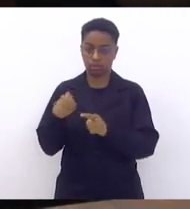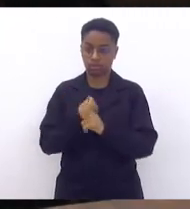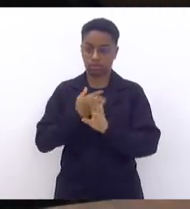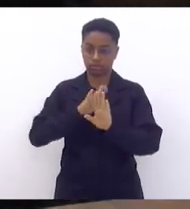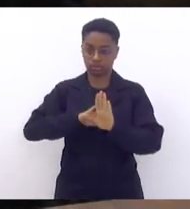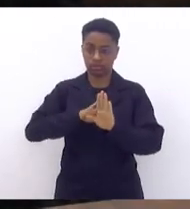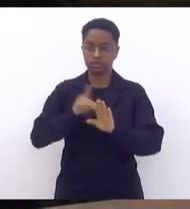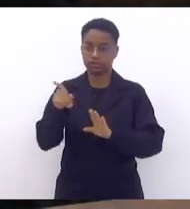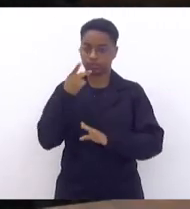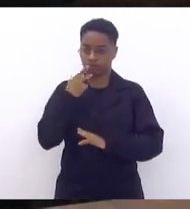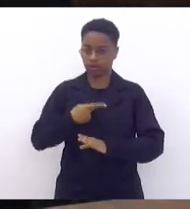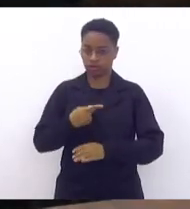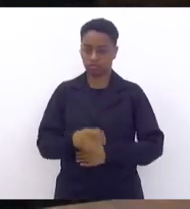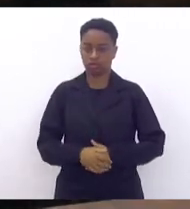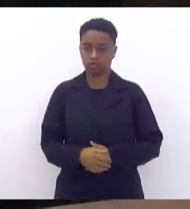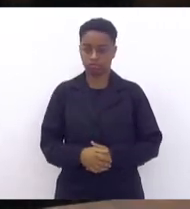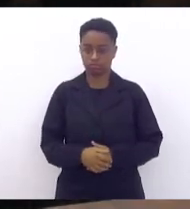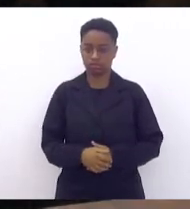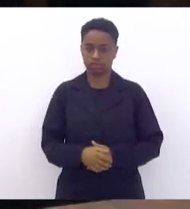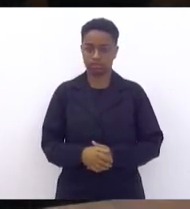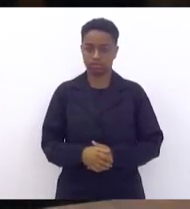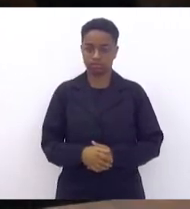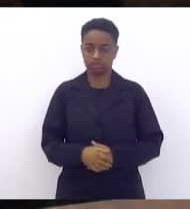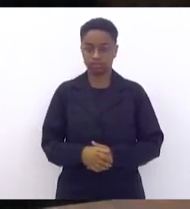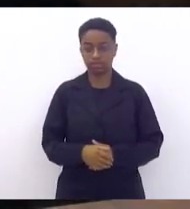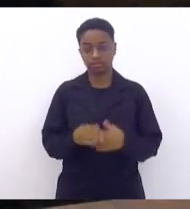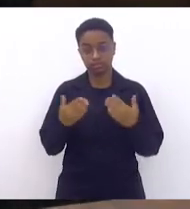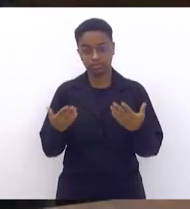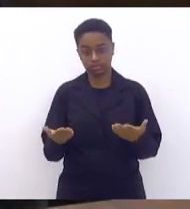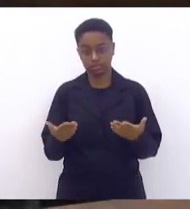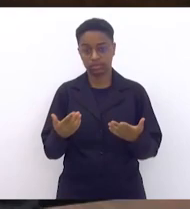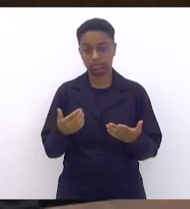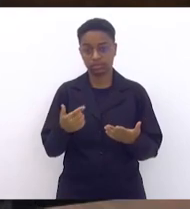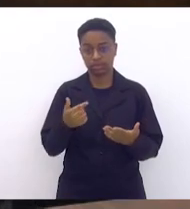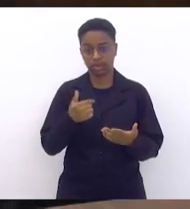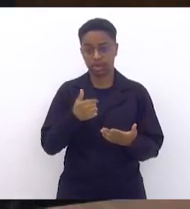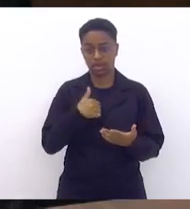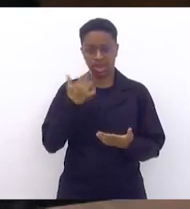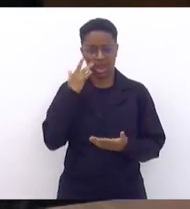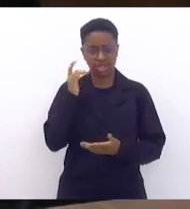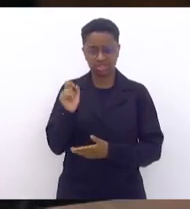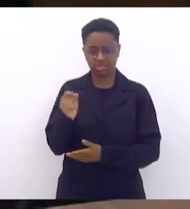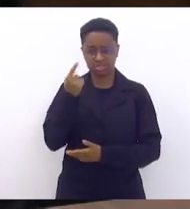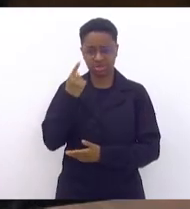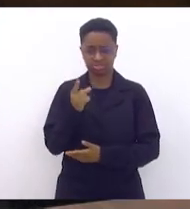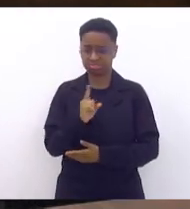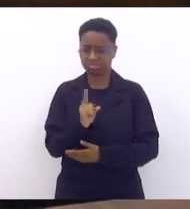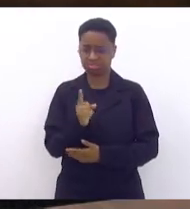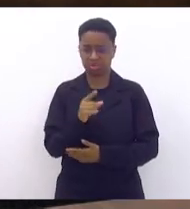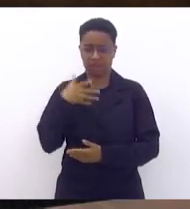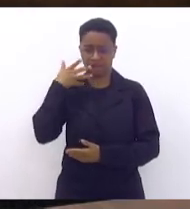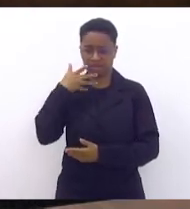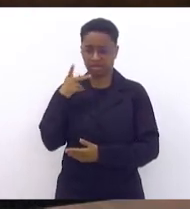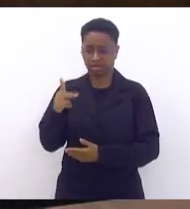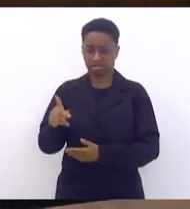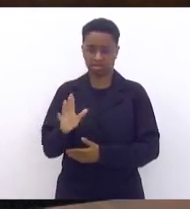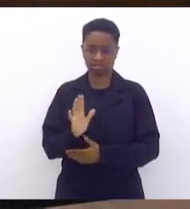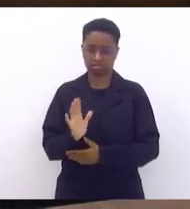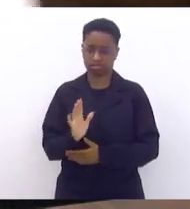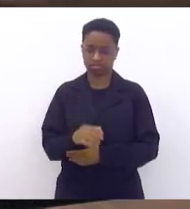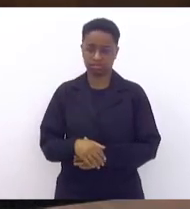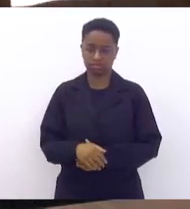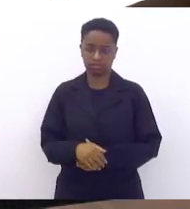O senhor me falou isso. Então, eu não estranho a fala do deputado Serafim.